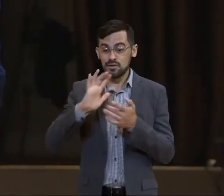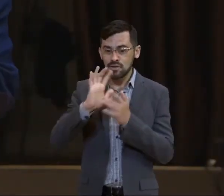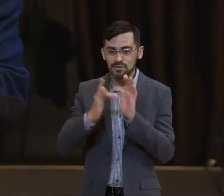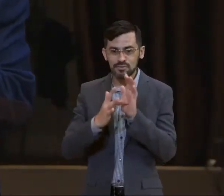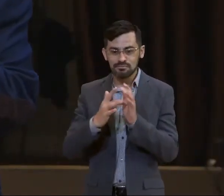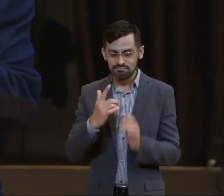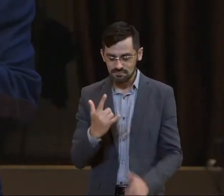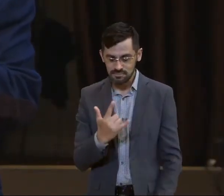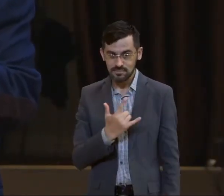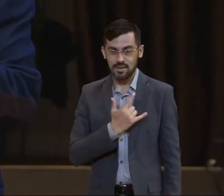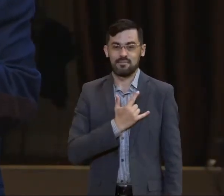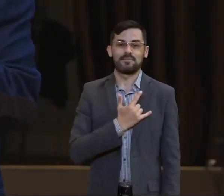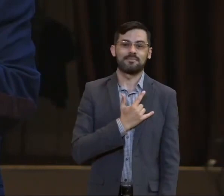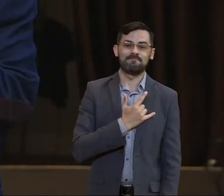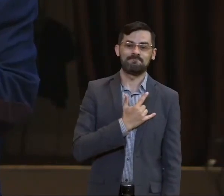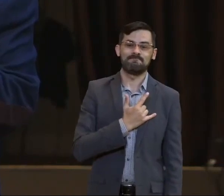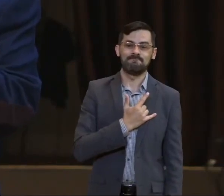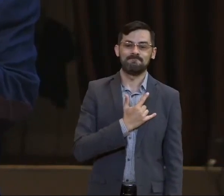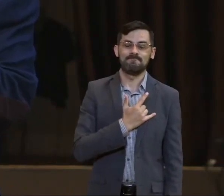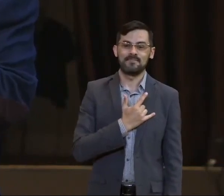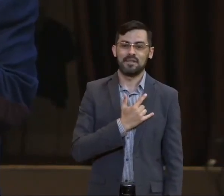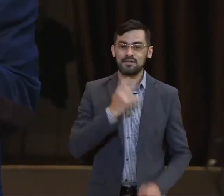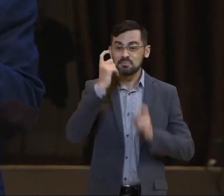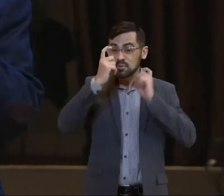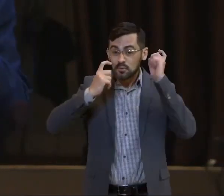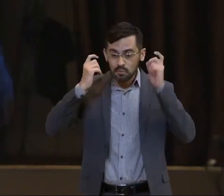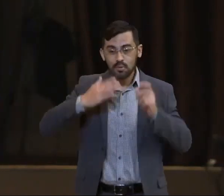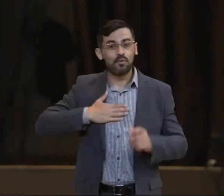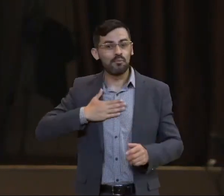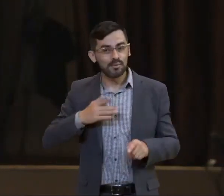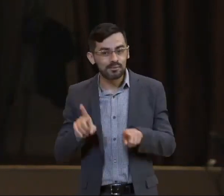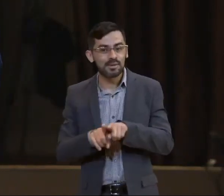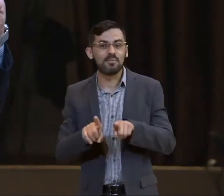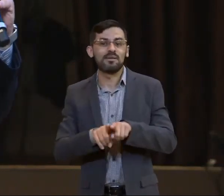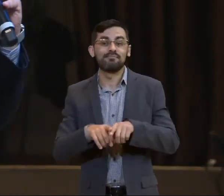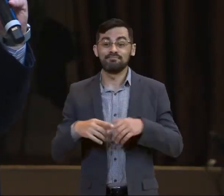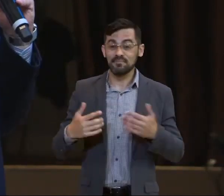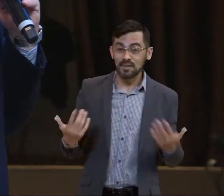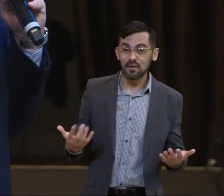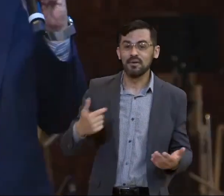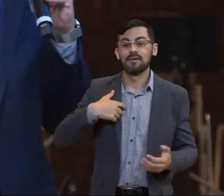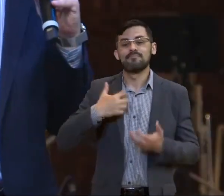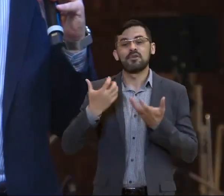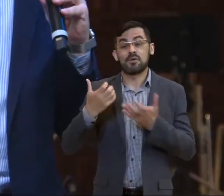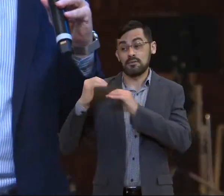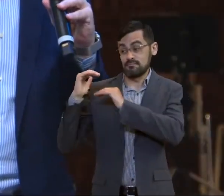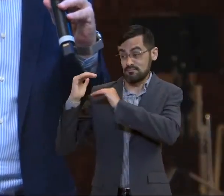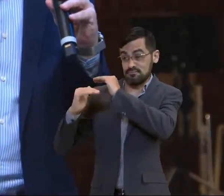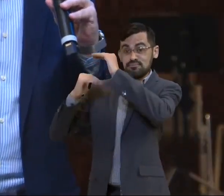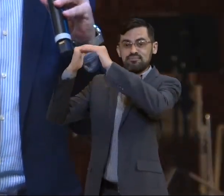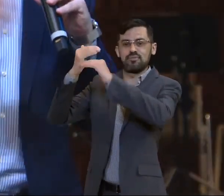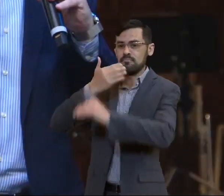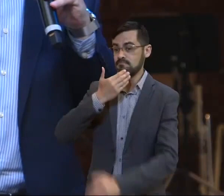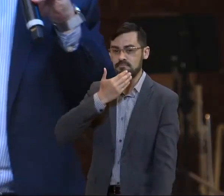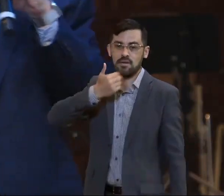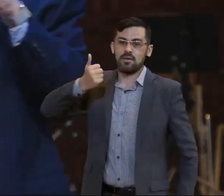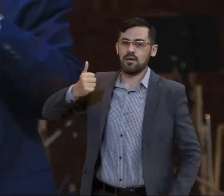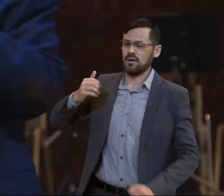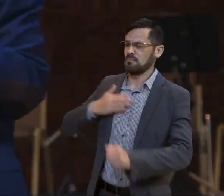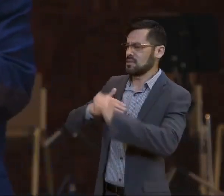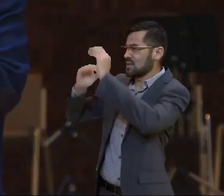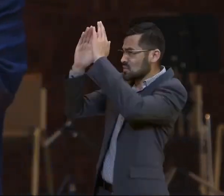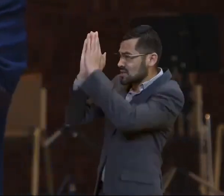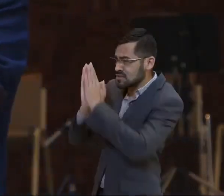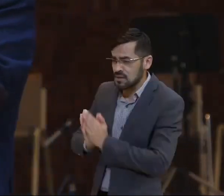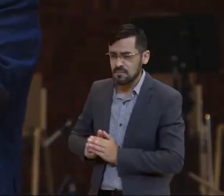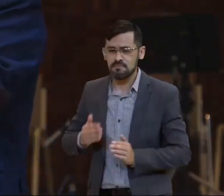ama e ele se importa comigo, então eu quero crescer na minha adoração, eu quero crescer no meu